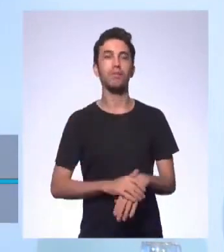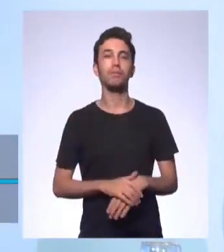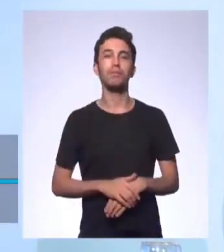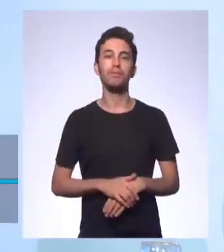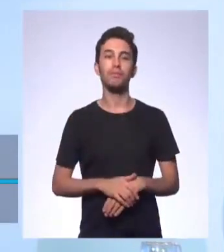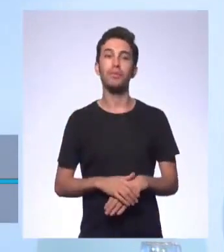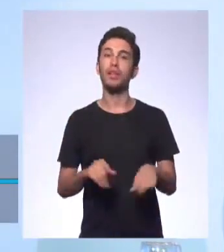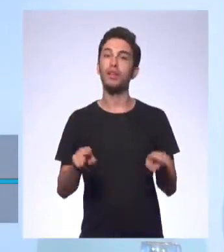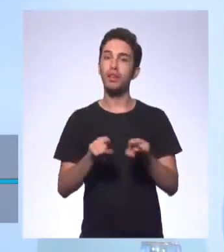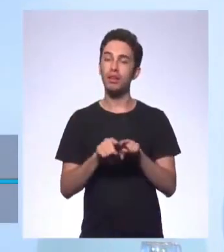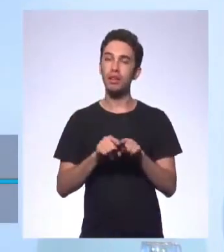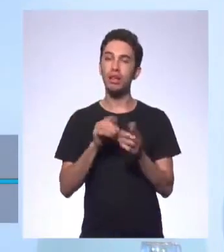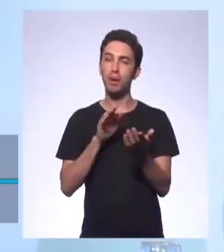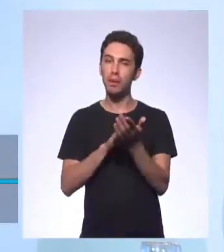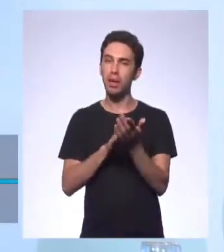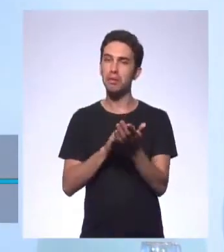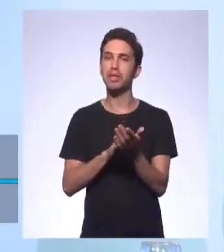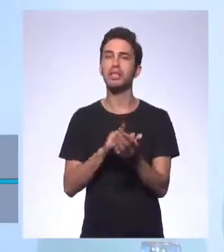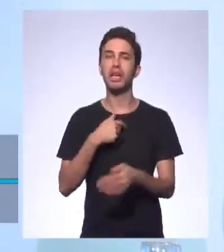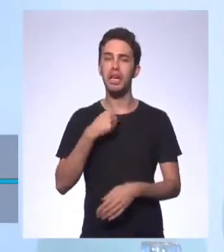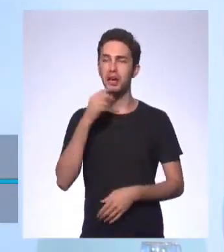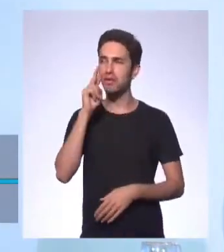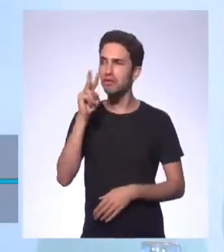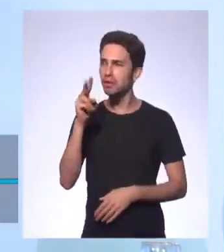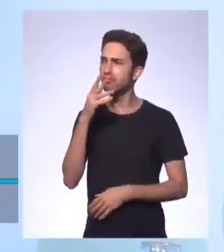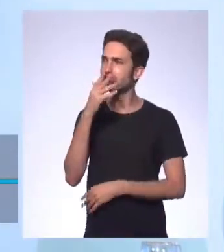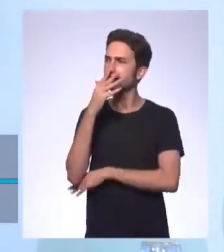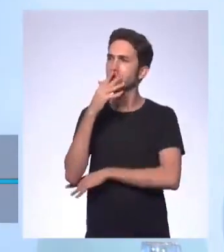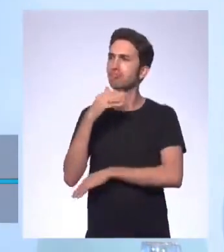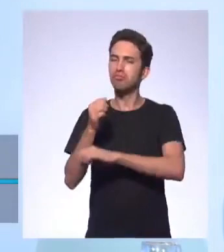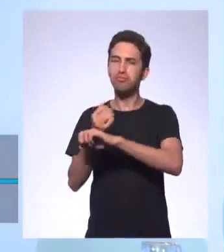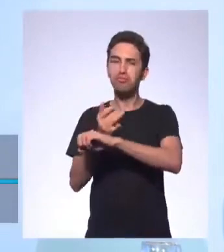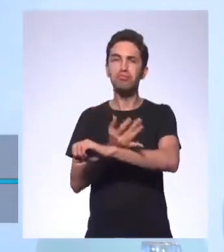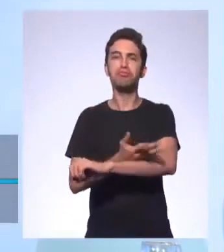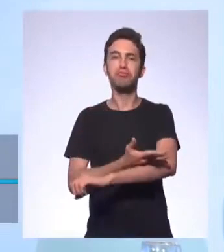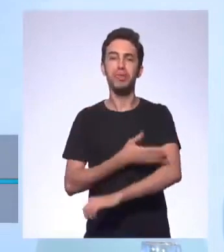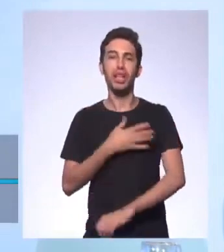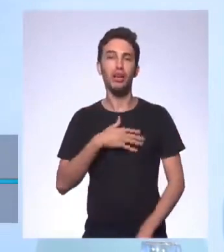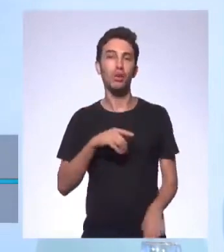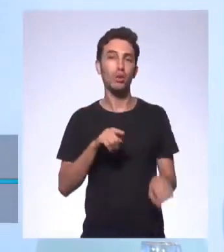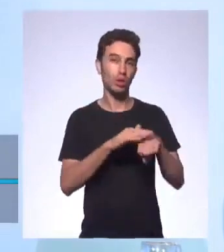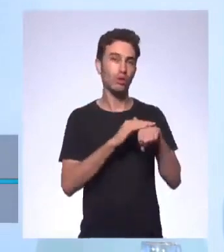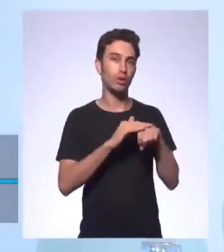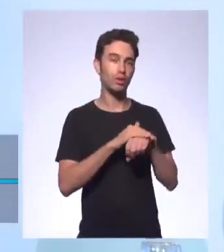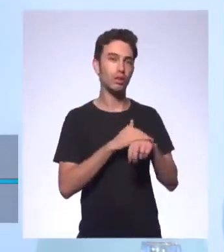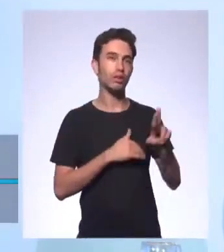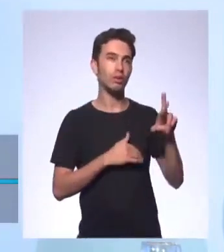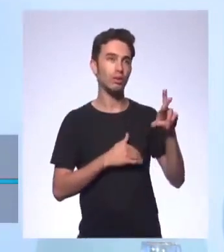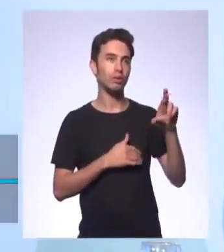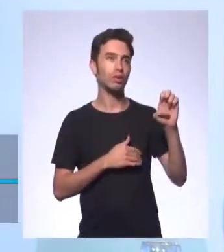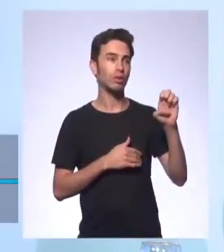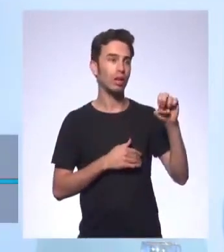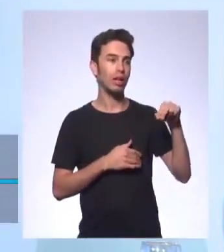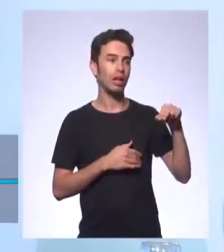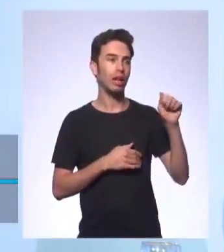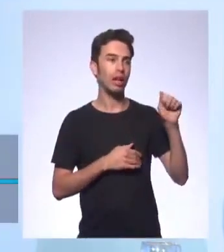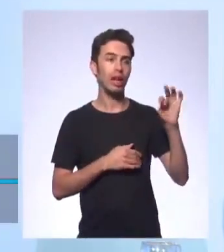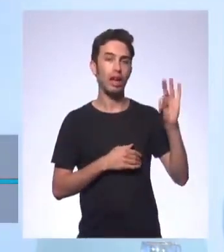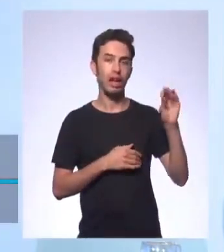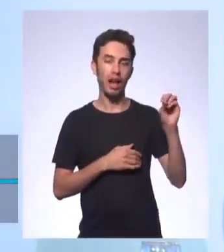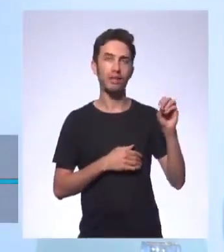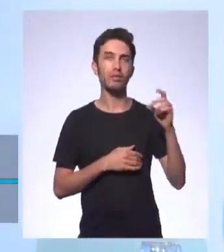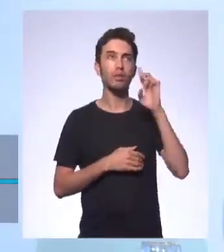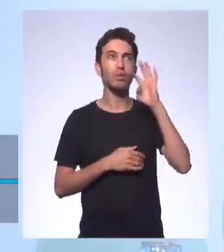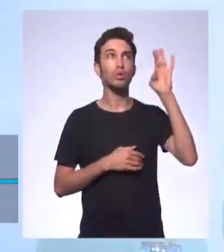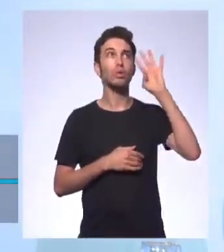queria parabenizar, e eu fiquei emocionada mesmo. Inclusive, hoje estava falando com o Renato que um grande sonho que eu tenho aqui no Centro de Mídias é,